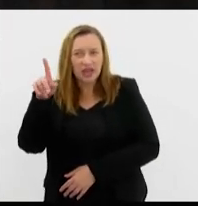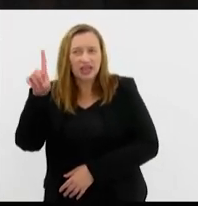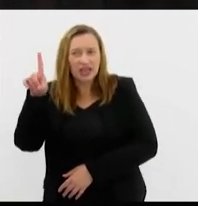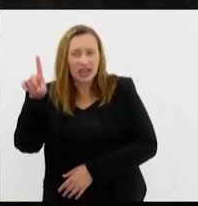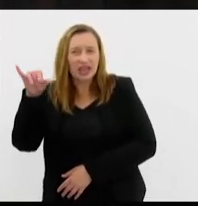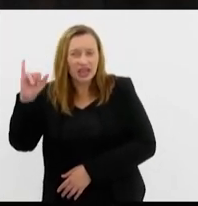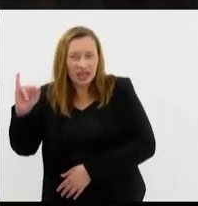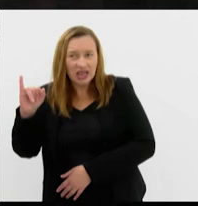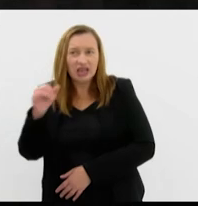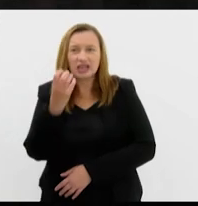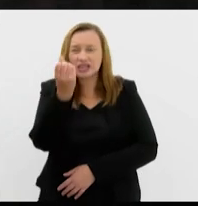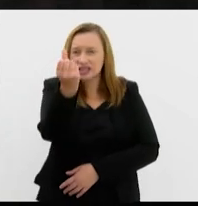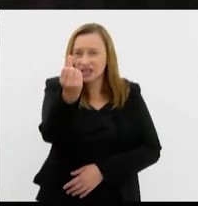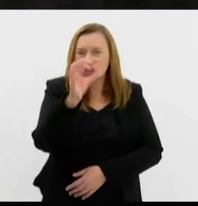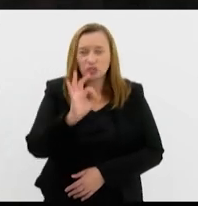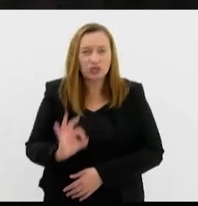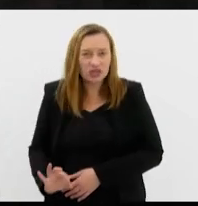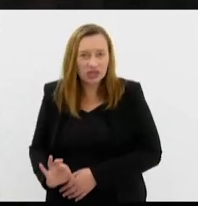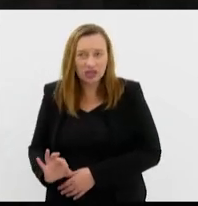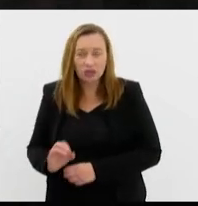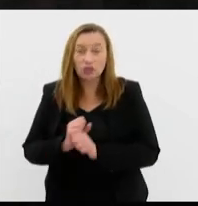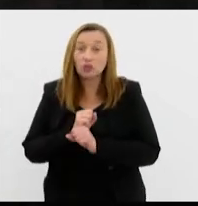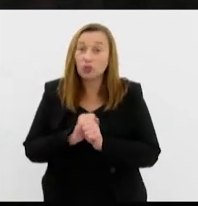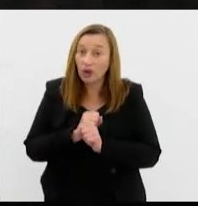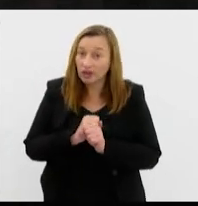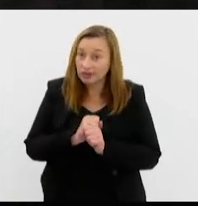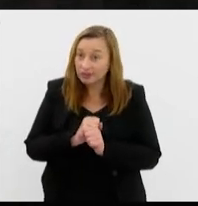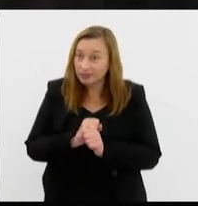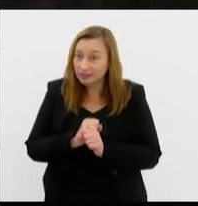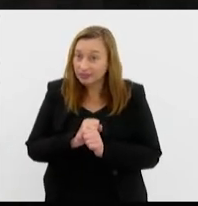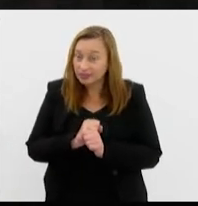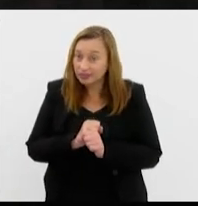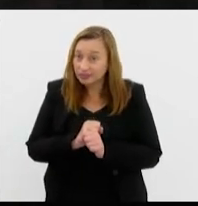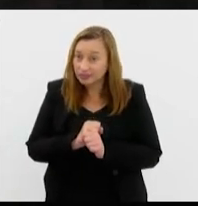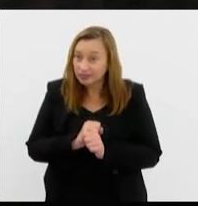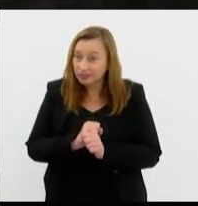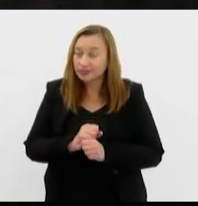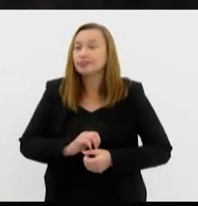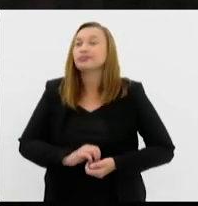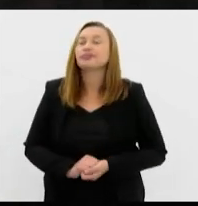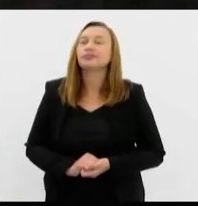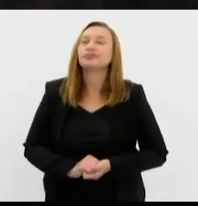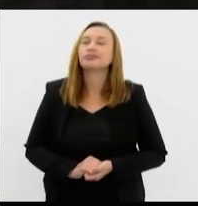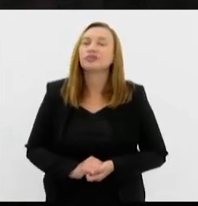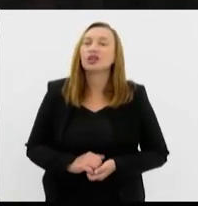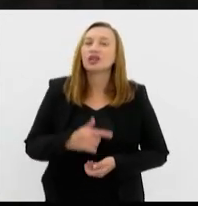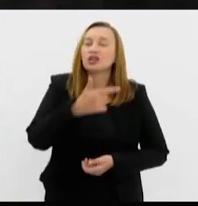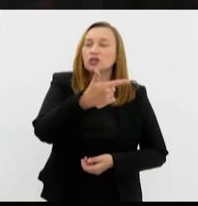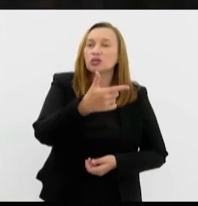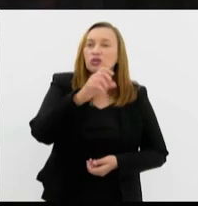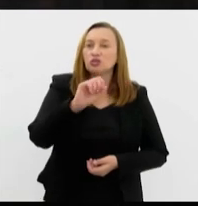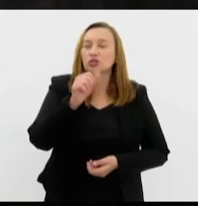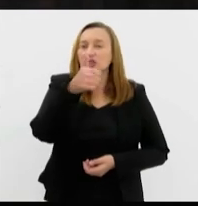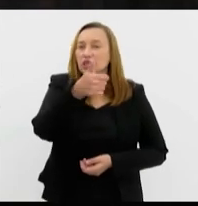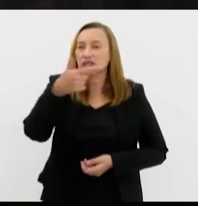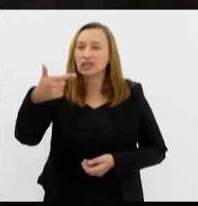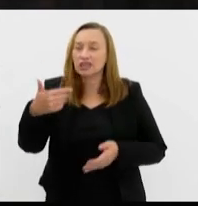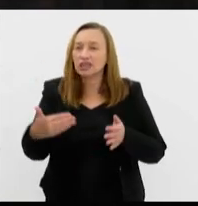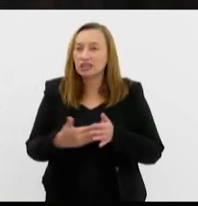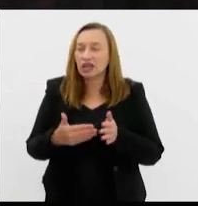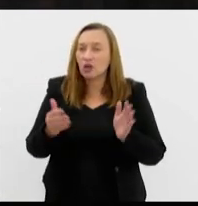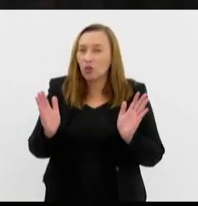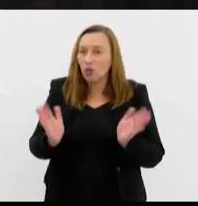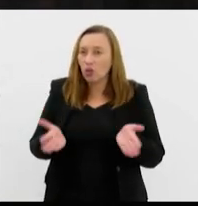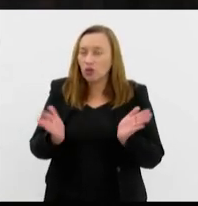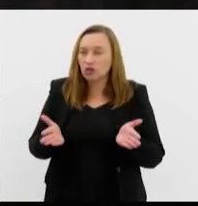de 6% ao ano. E de 2013 para cá, o juro passa a